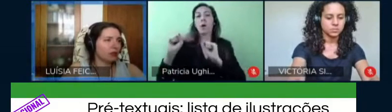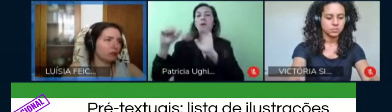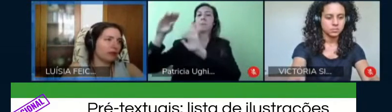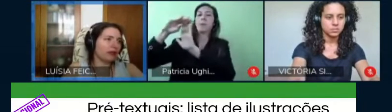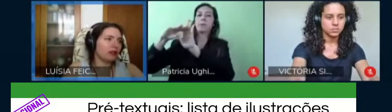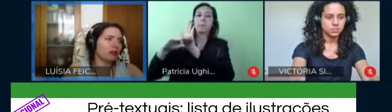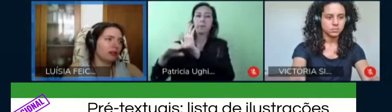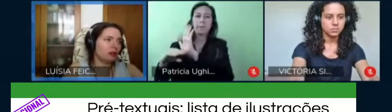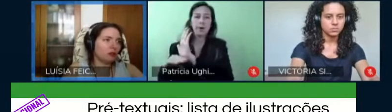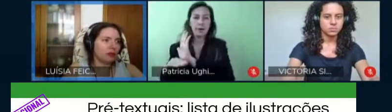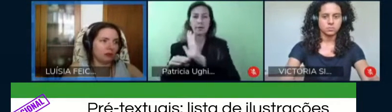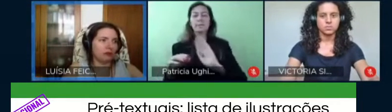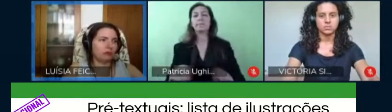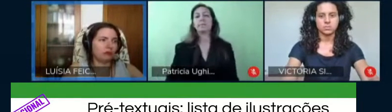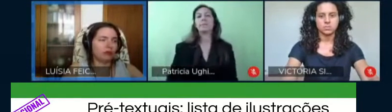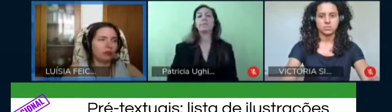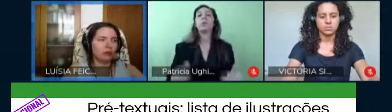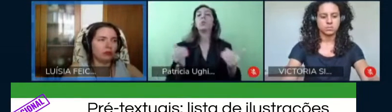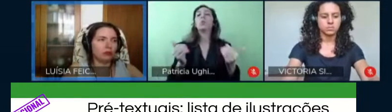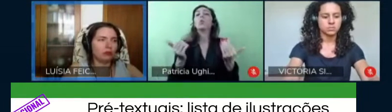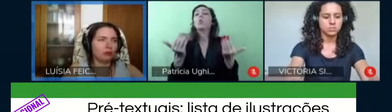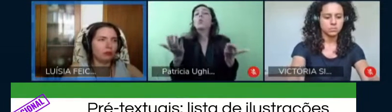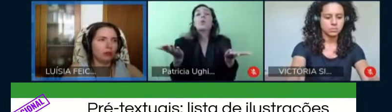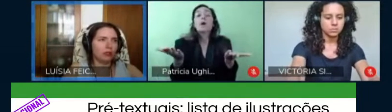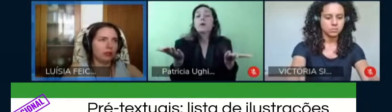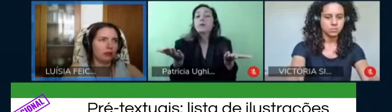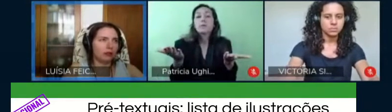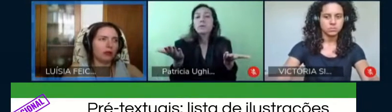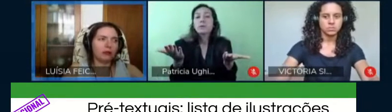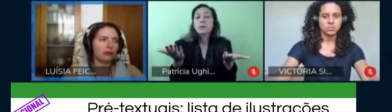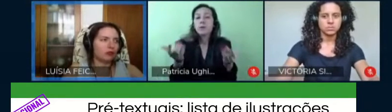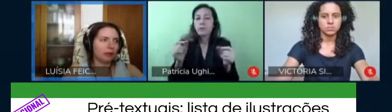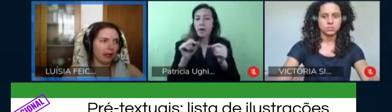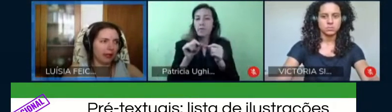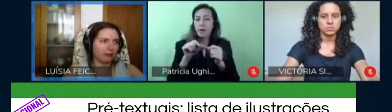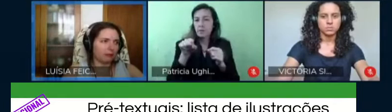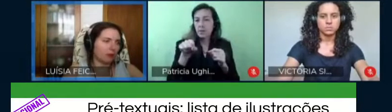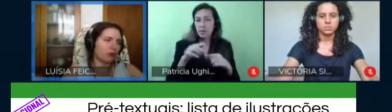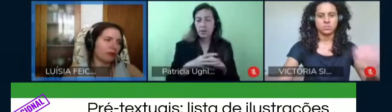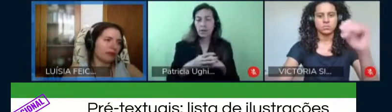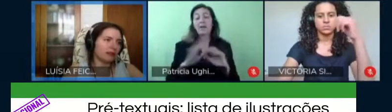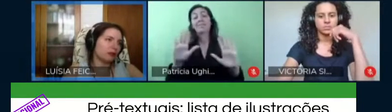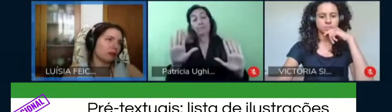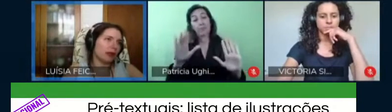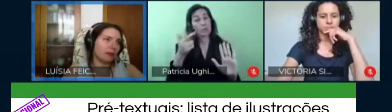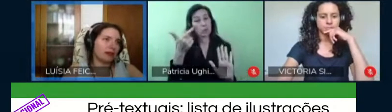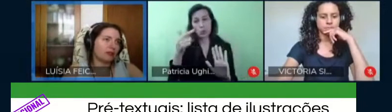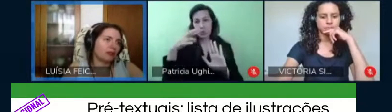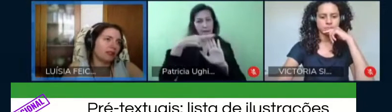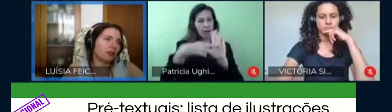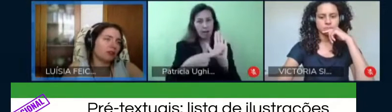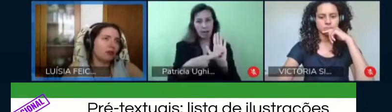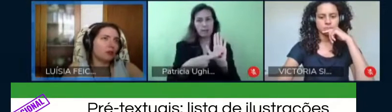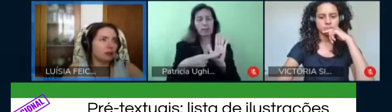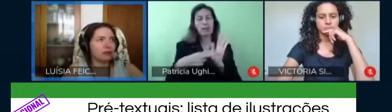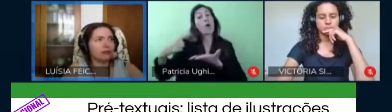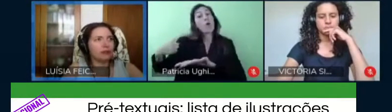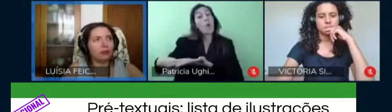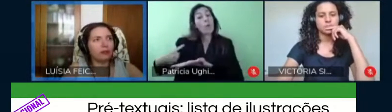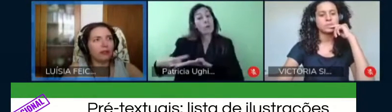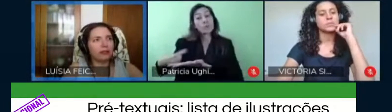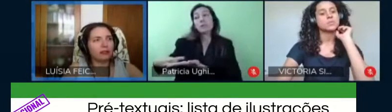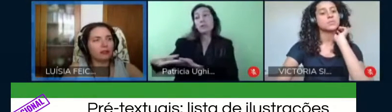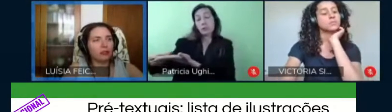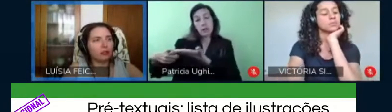E quando que tu vai incluir? Quando que tu... Não existe uma regra. Por convenção, é a partir de 5